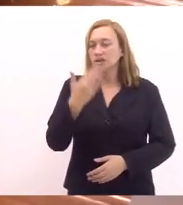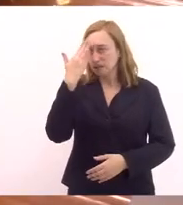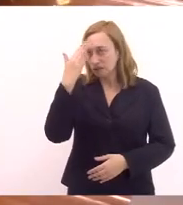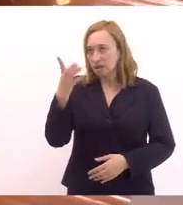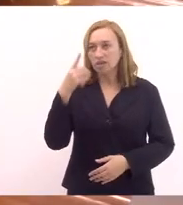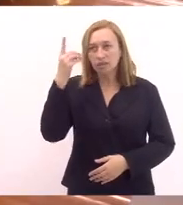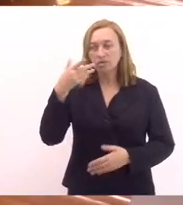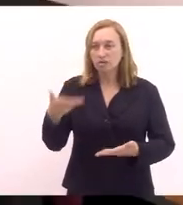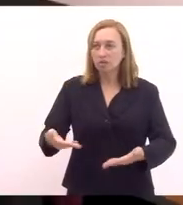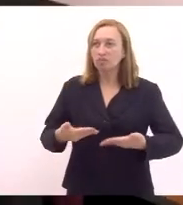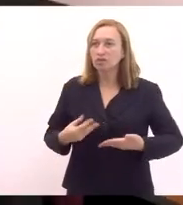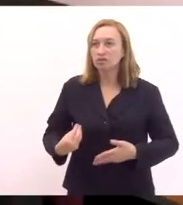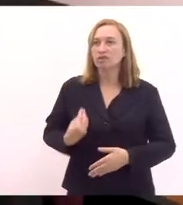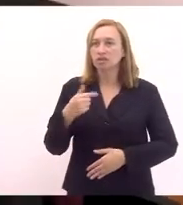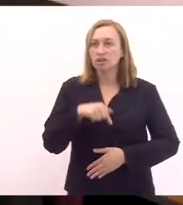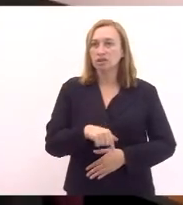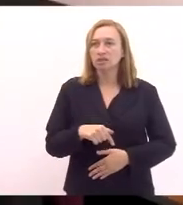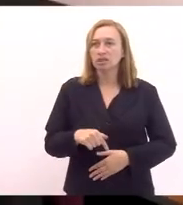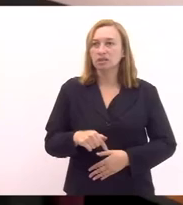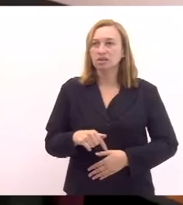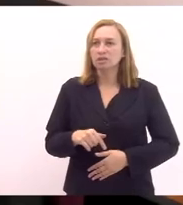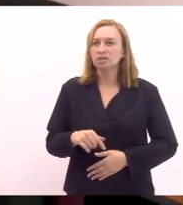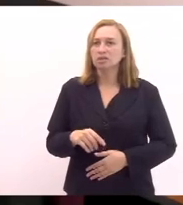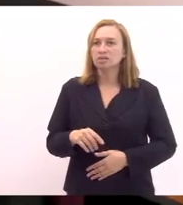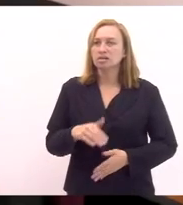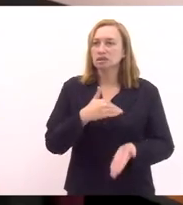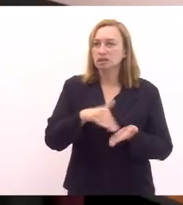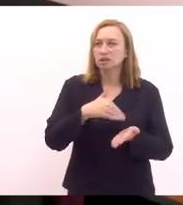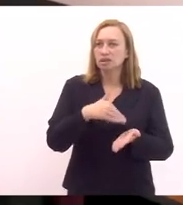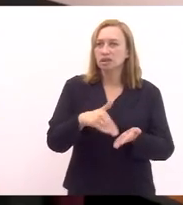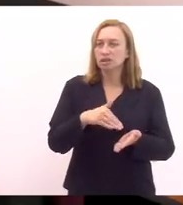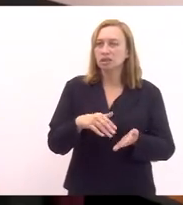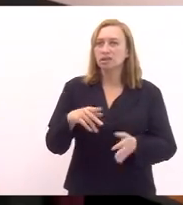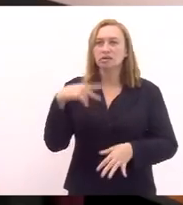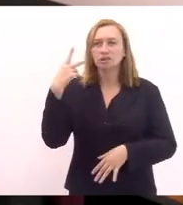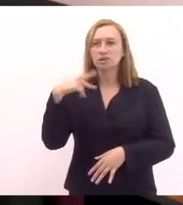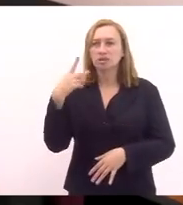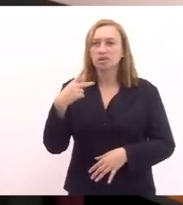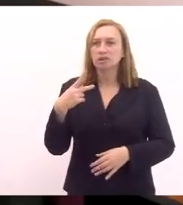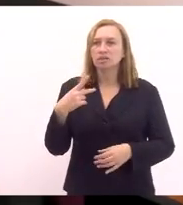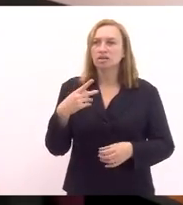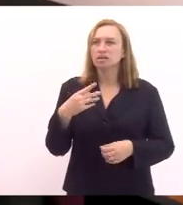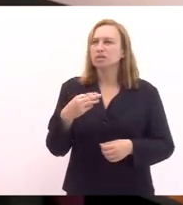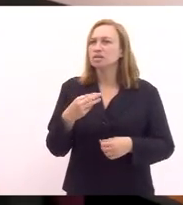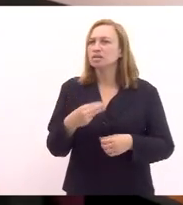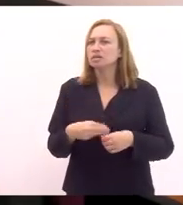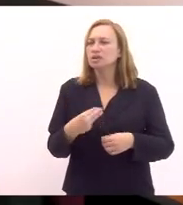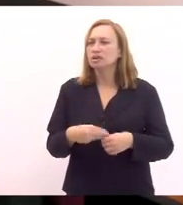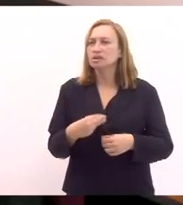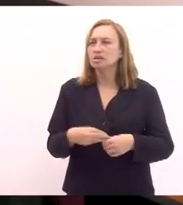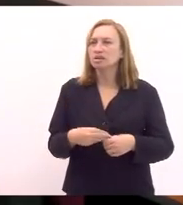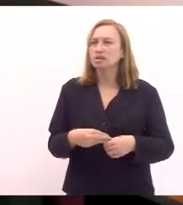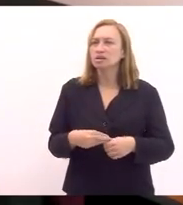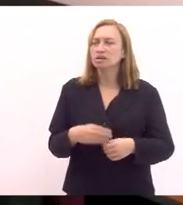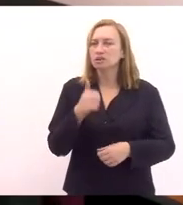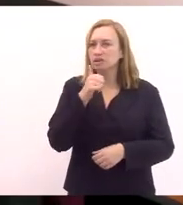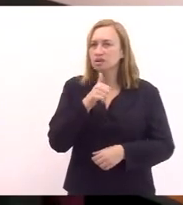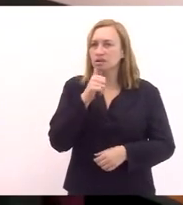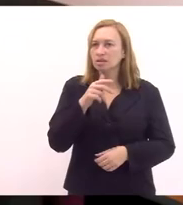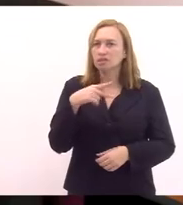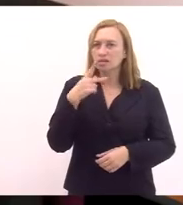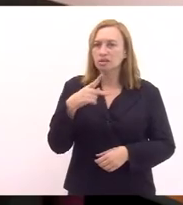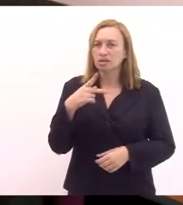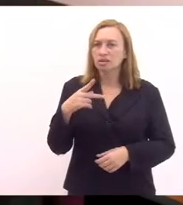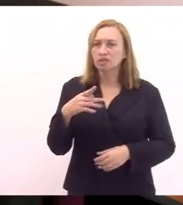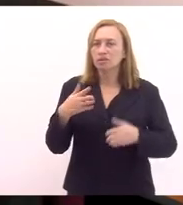convite de estarmos aqui enquanto a secretaria municipal de políticas e promoção da mulher é importante que a gente traga